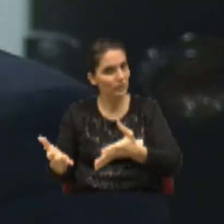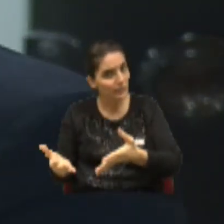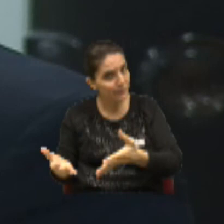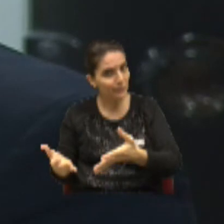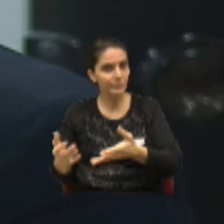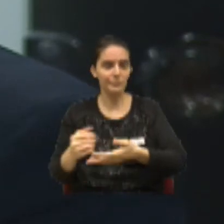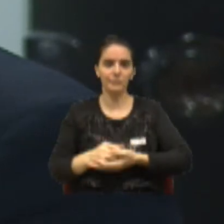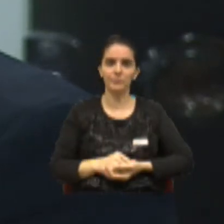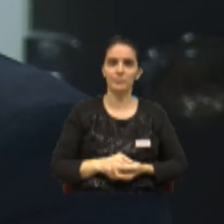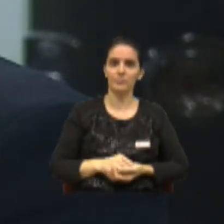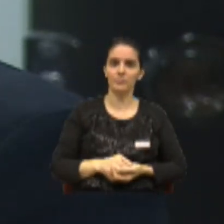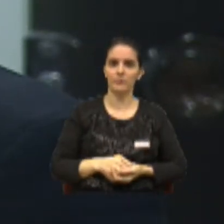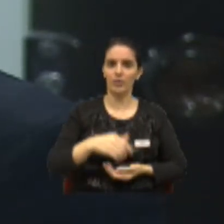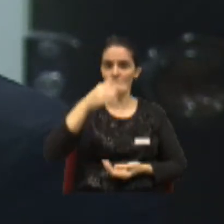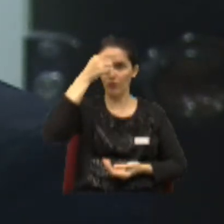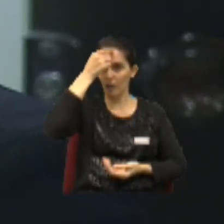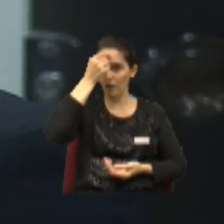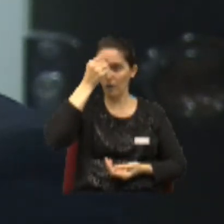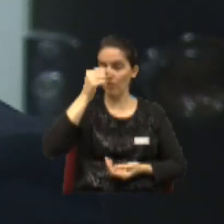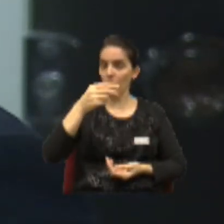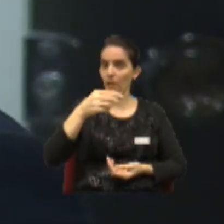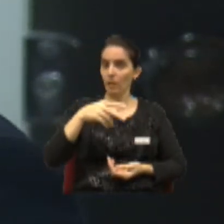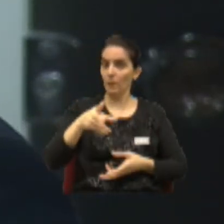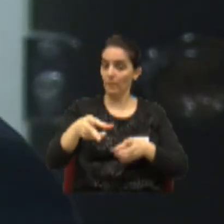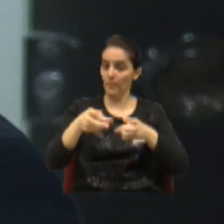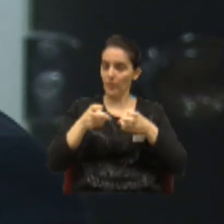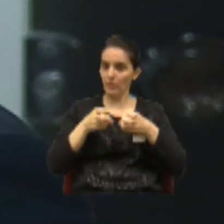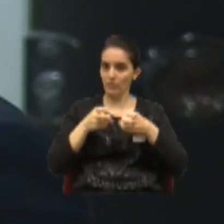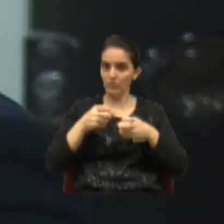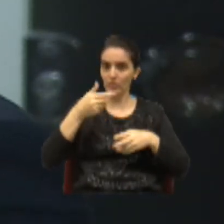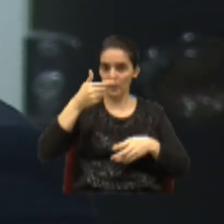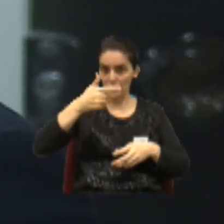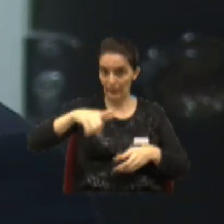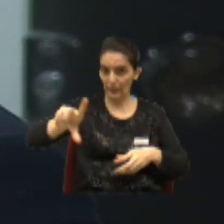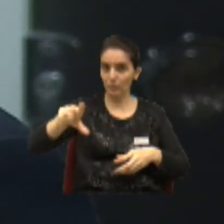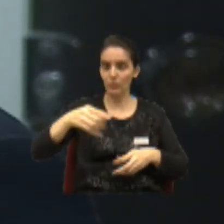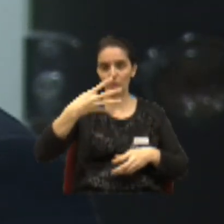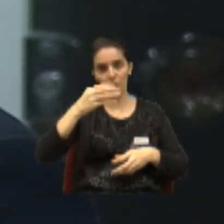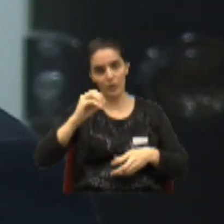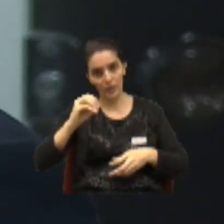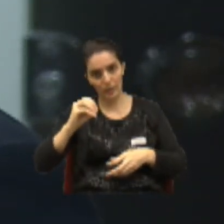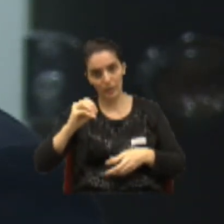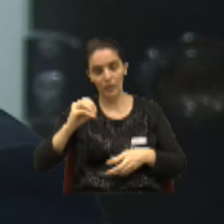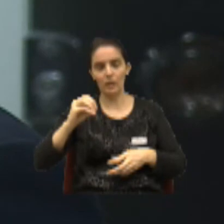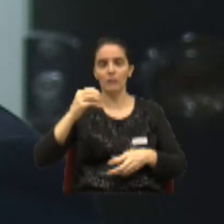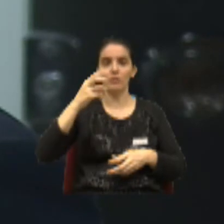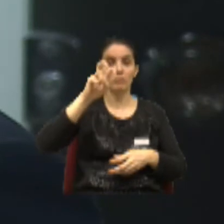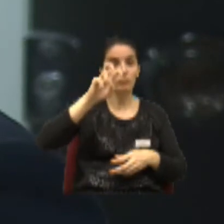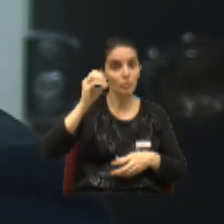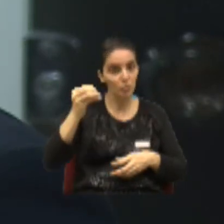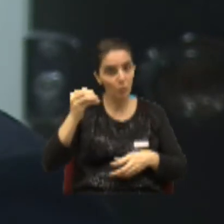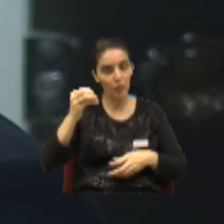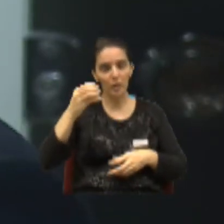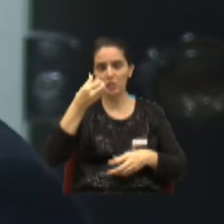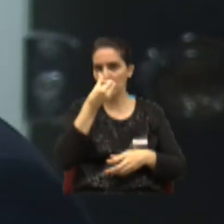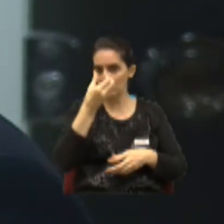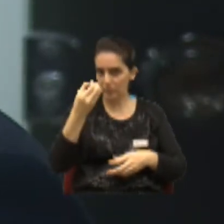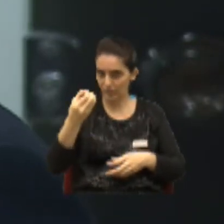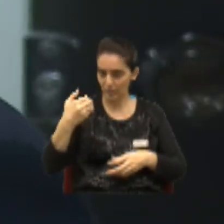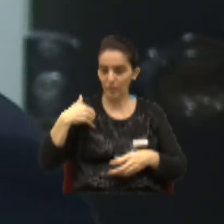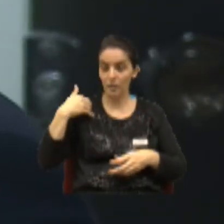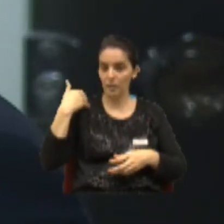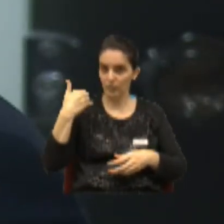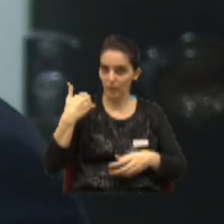o que eu percebo é que realmente, a partir dos 40, 50 anos no pronto-socorro, eu acho que é uma queixa comum para Vossa Excelência, a doutora Mayra